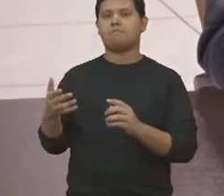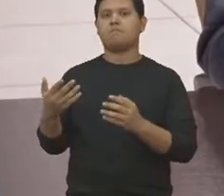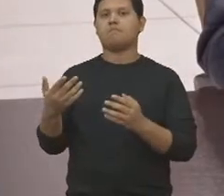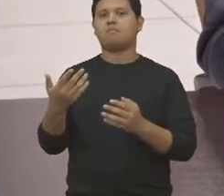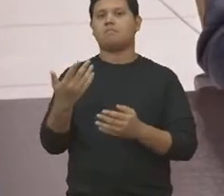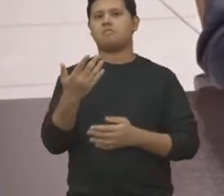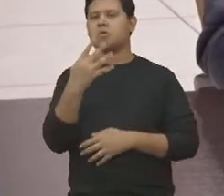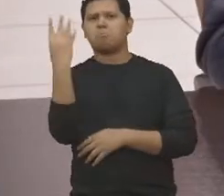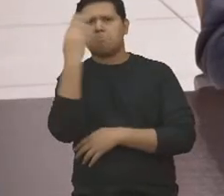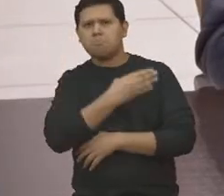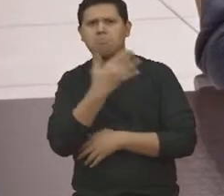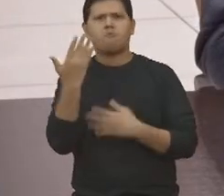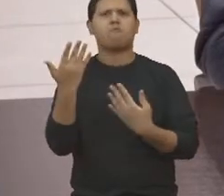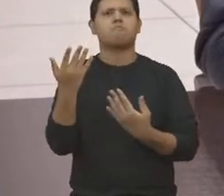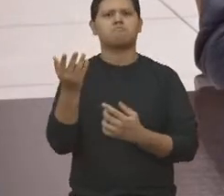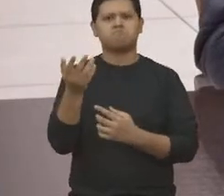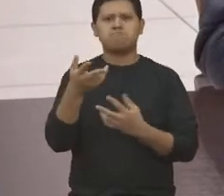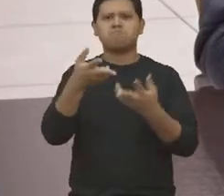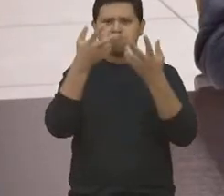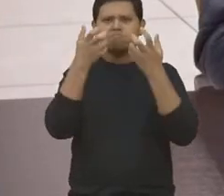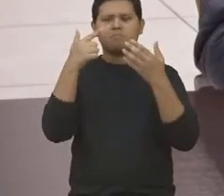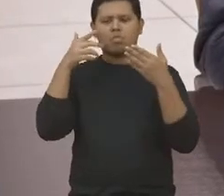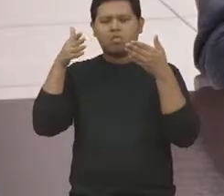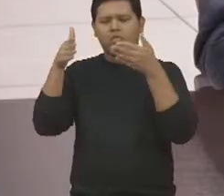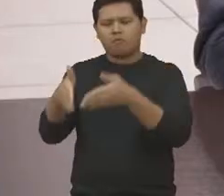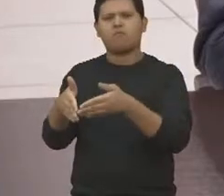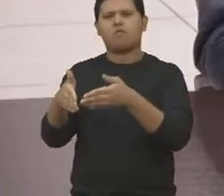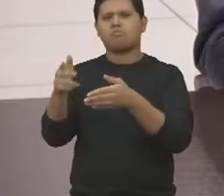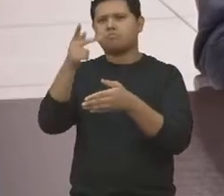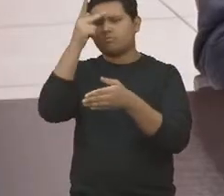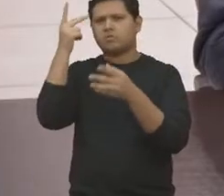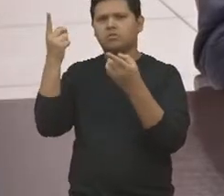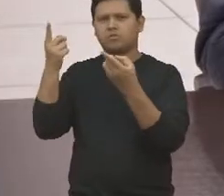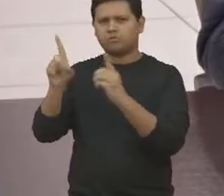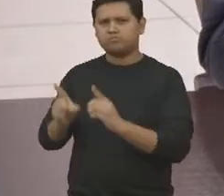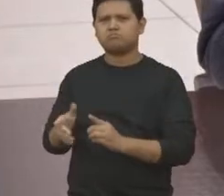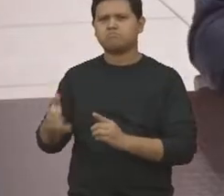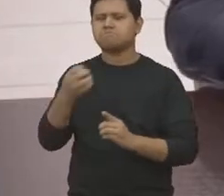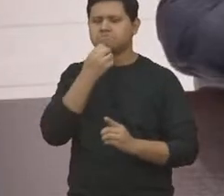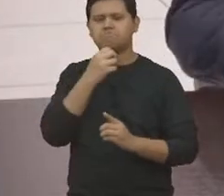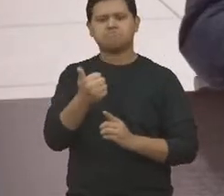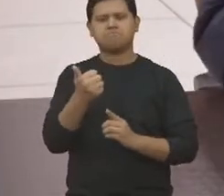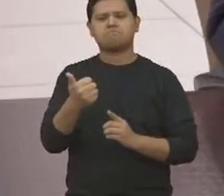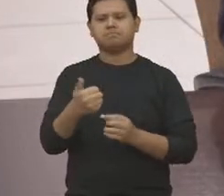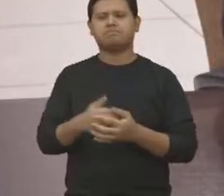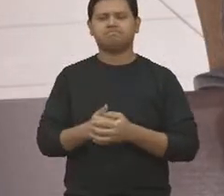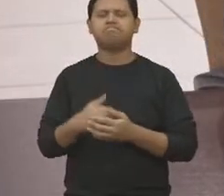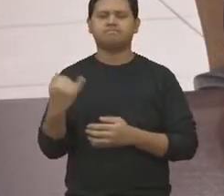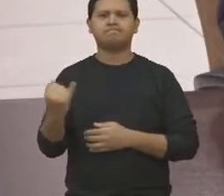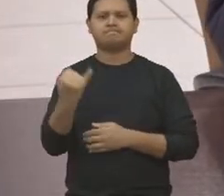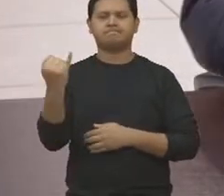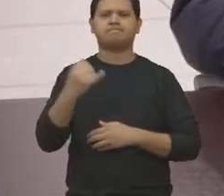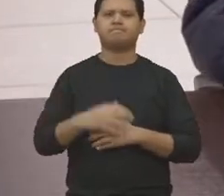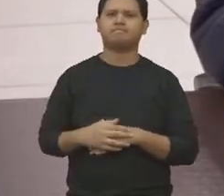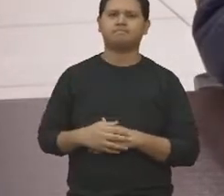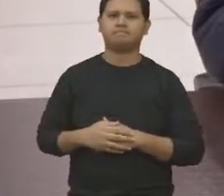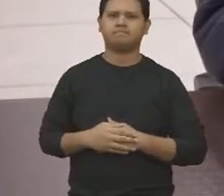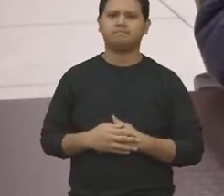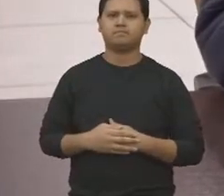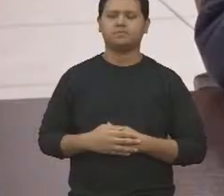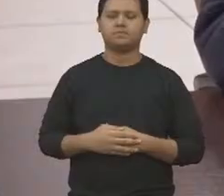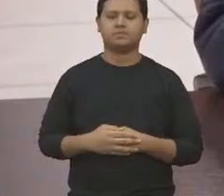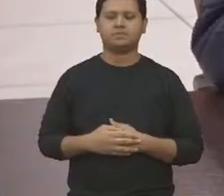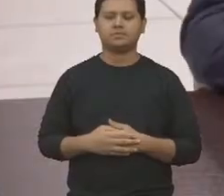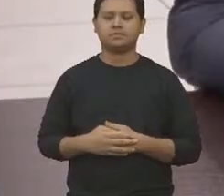que eu não tinha visto ainda, essa atenção focada para as pessoas com deficiência. Isso é importantíssimo.